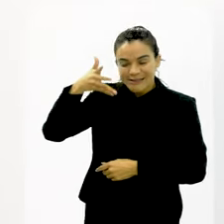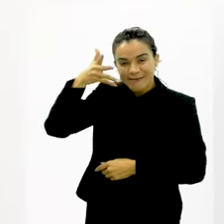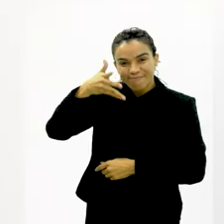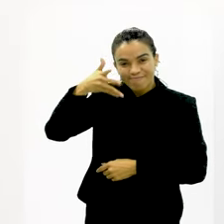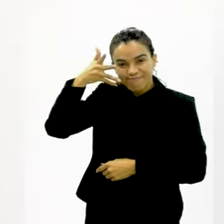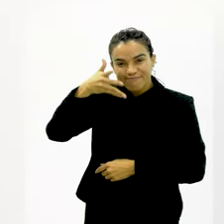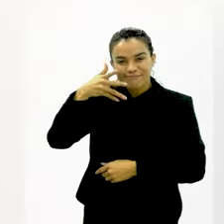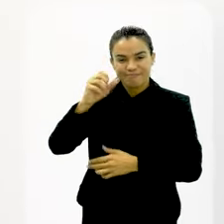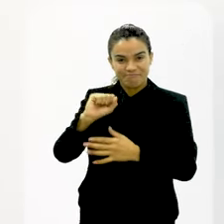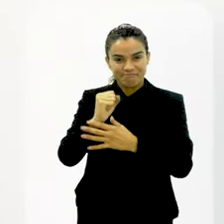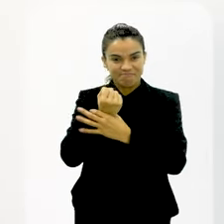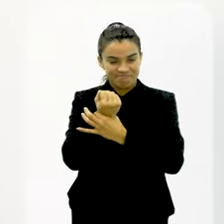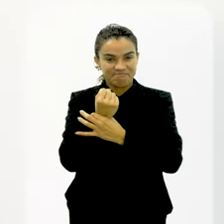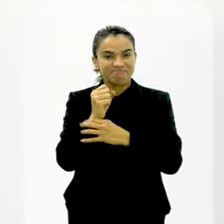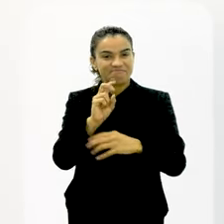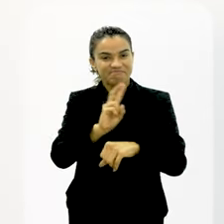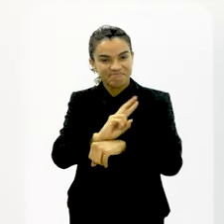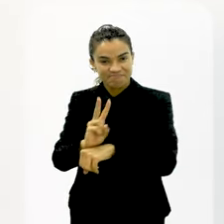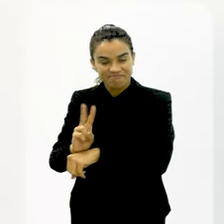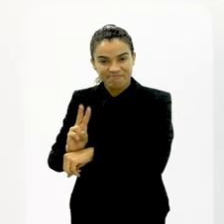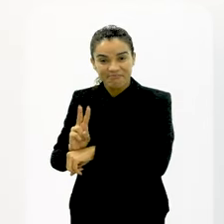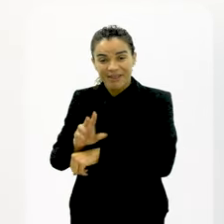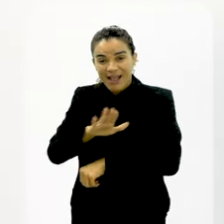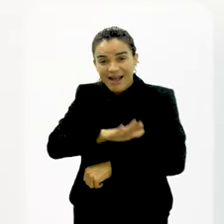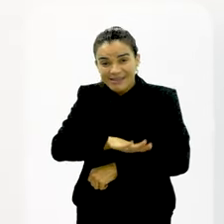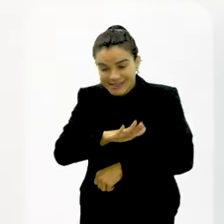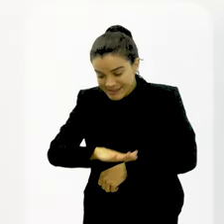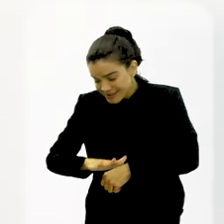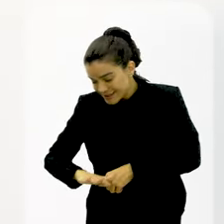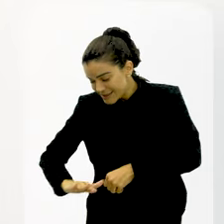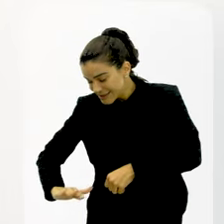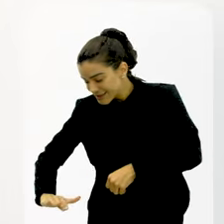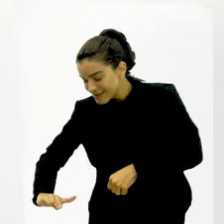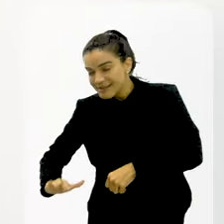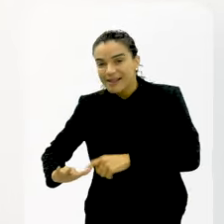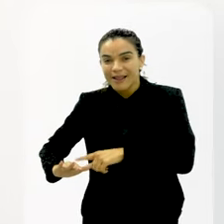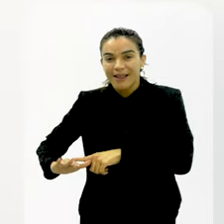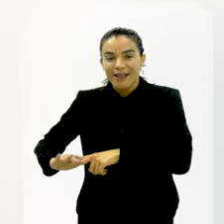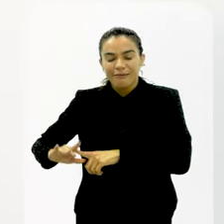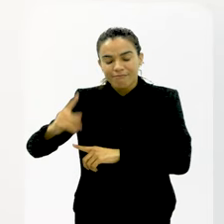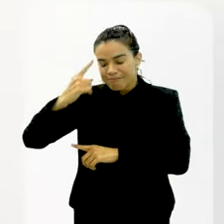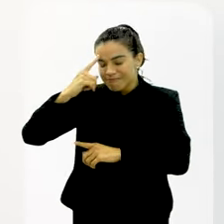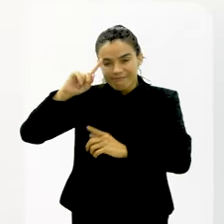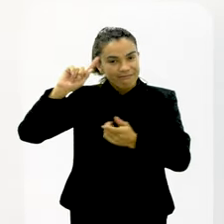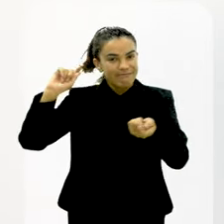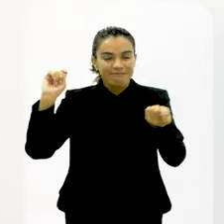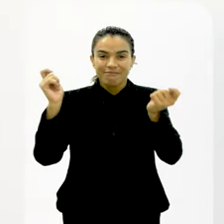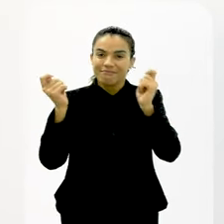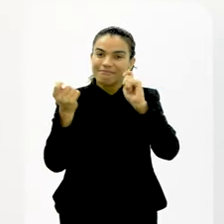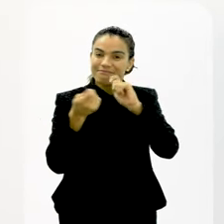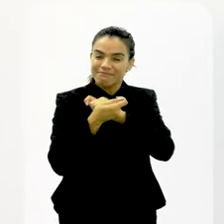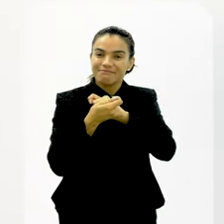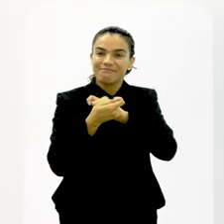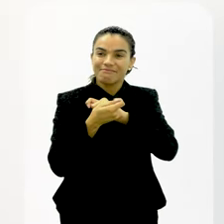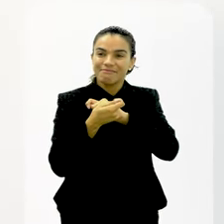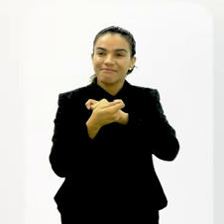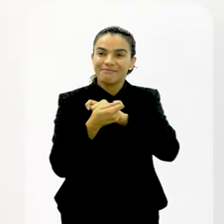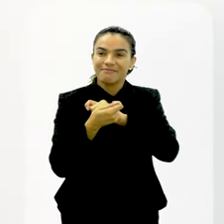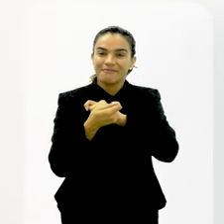toda a segurança. E o quanto essas crianças saem dali transformadas.